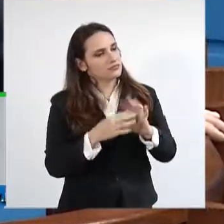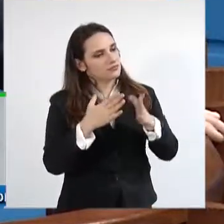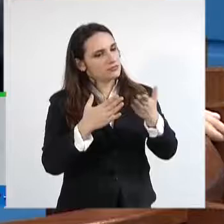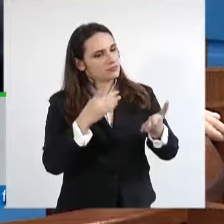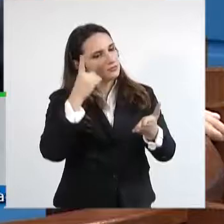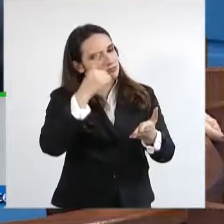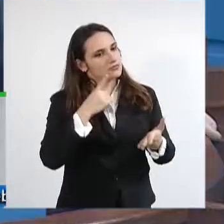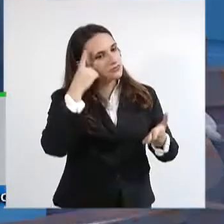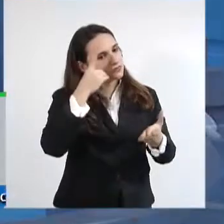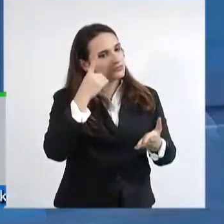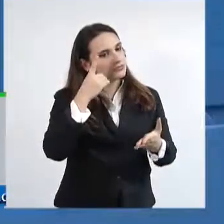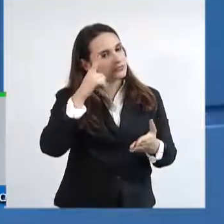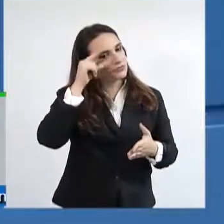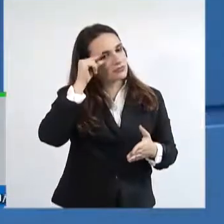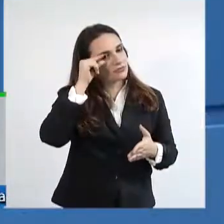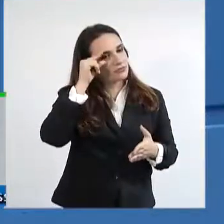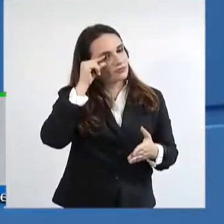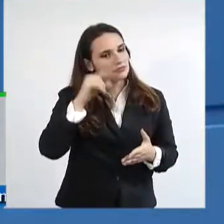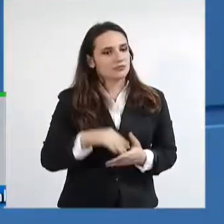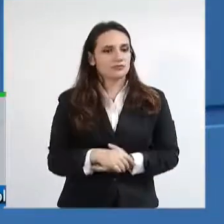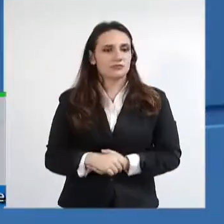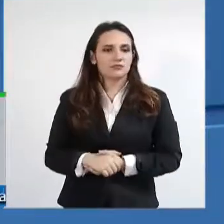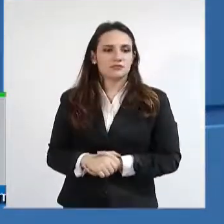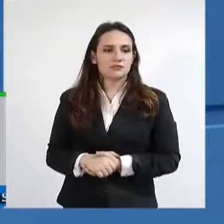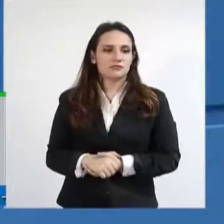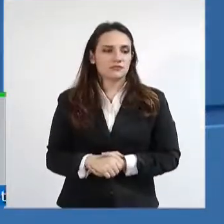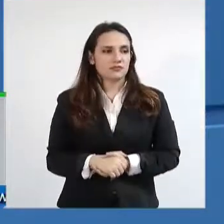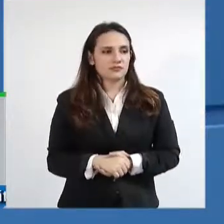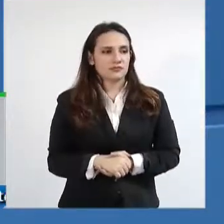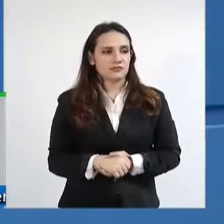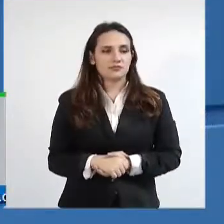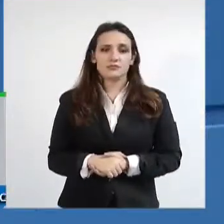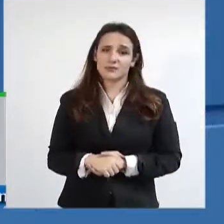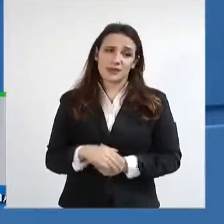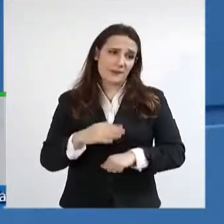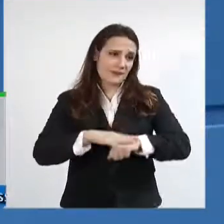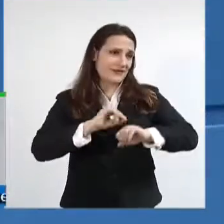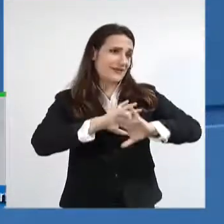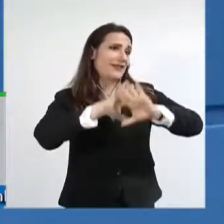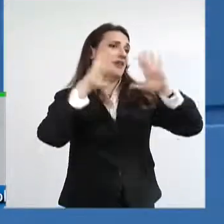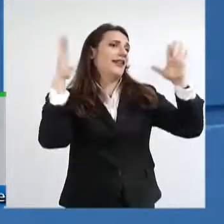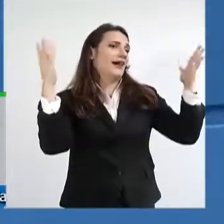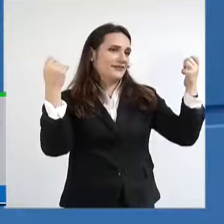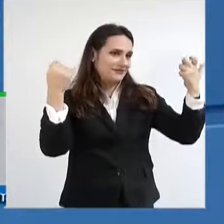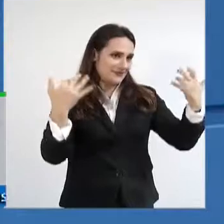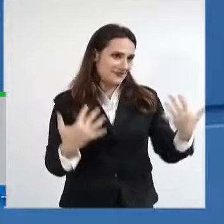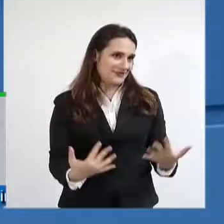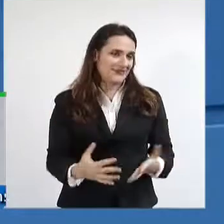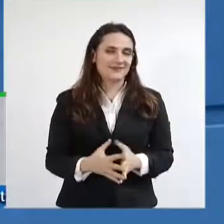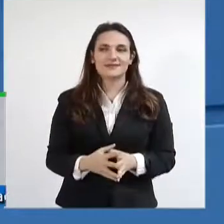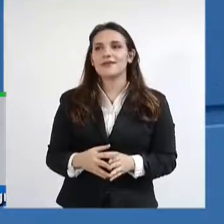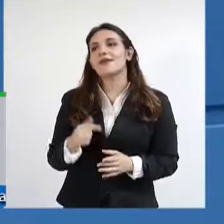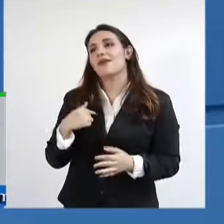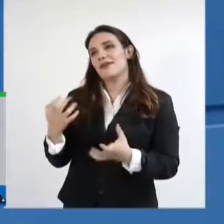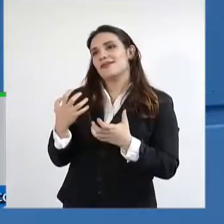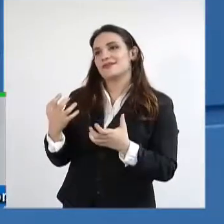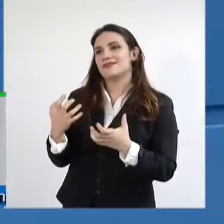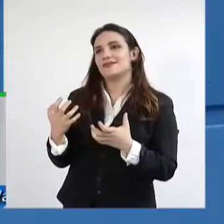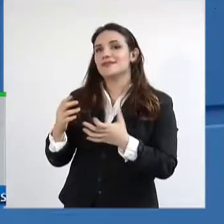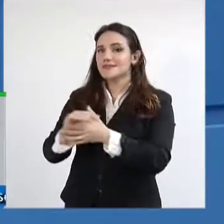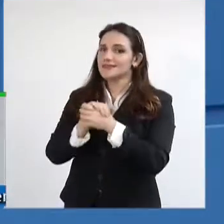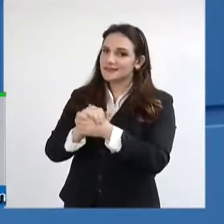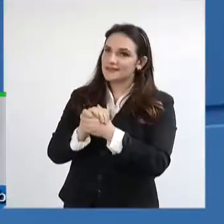ilustre deputado Gerson Claro, para clarear aqui o debate. Em primeiro lugar, parabenizá-lo